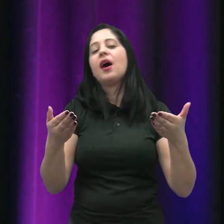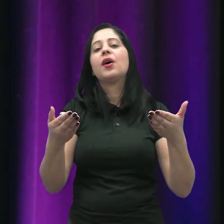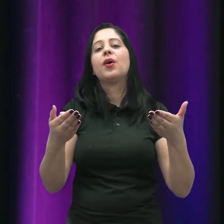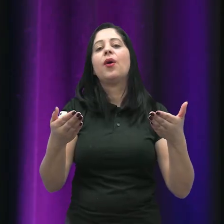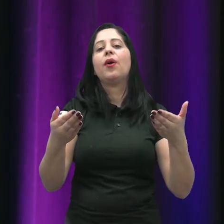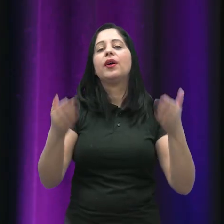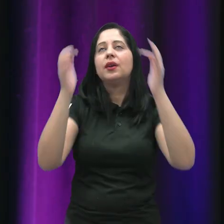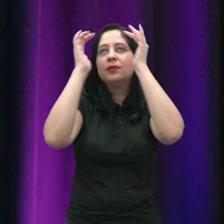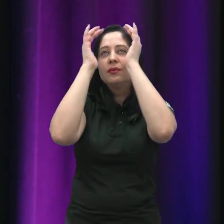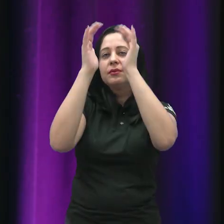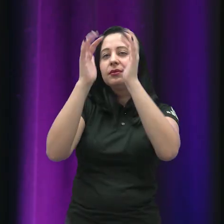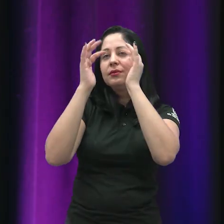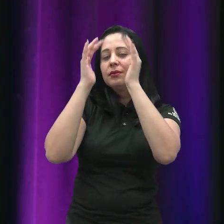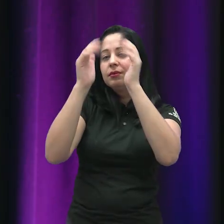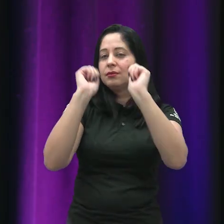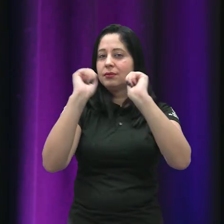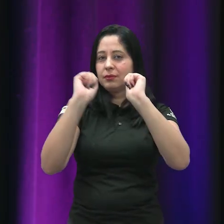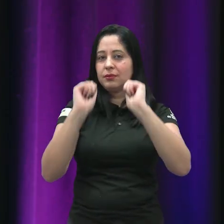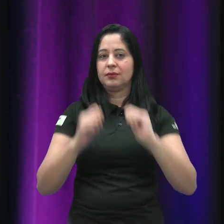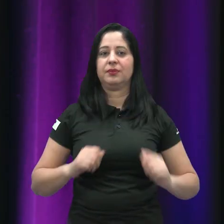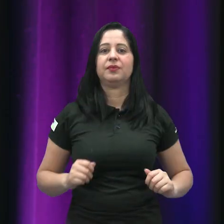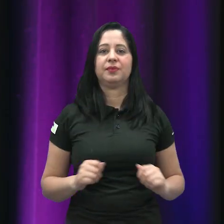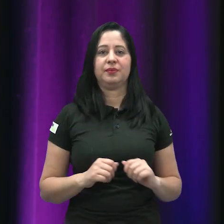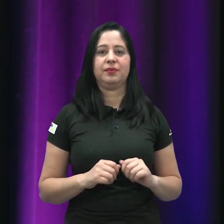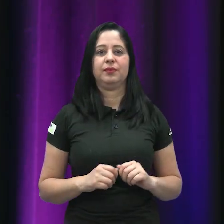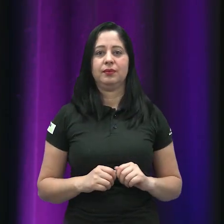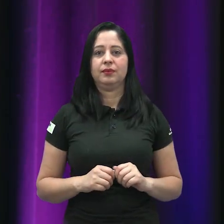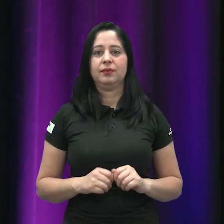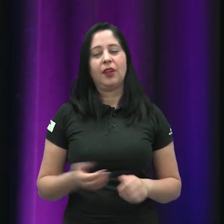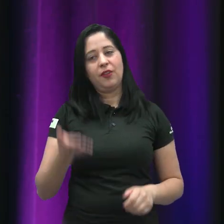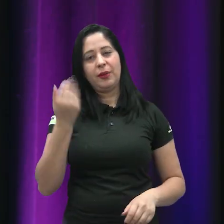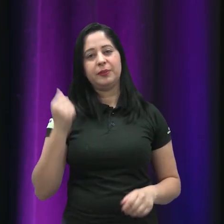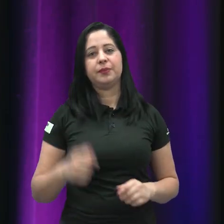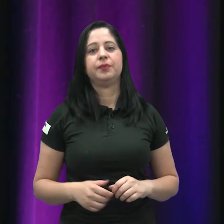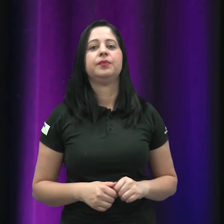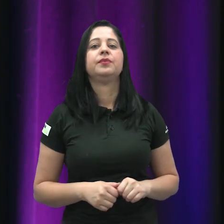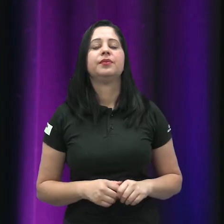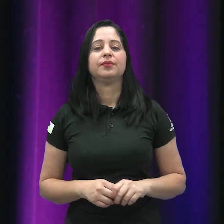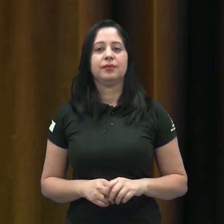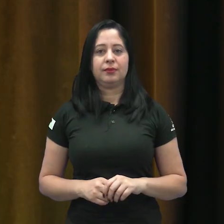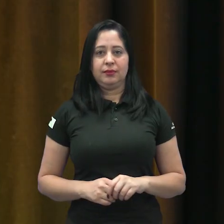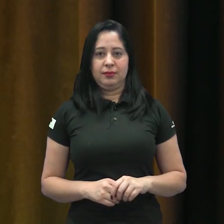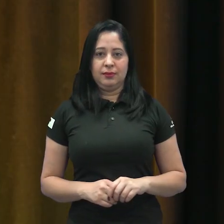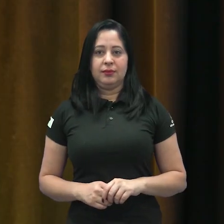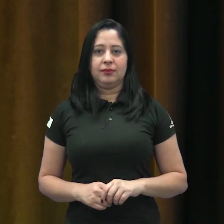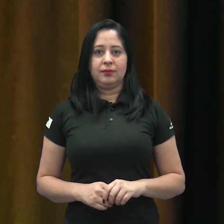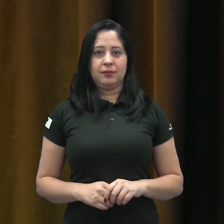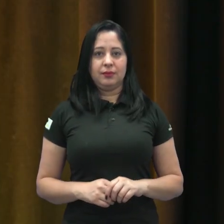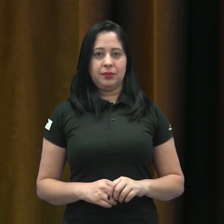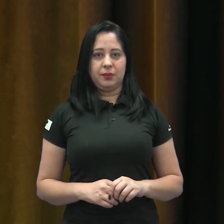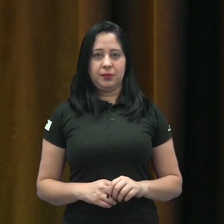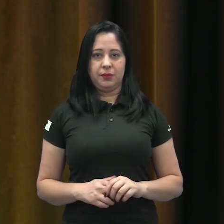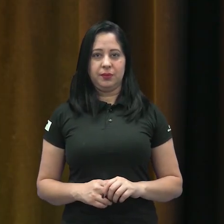reprogramar. Agora eu vou deixar com a Regi, que ela vai guiar um minutinho aqui a gente, tá? Bora lá.